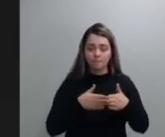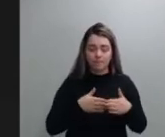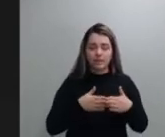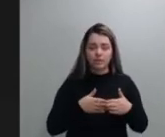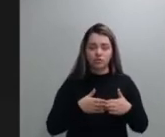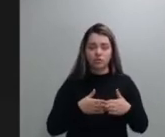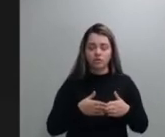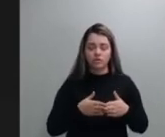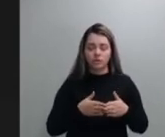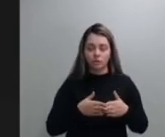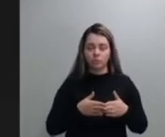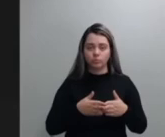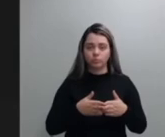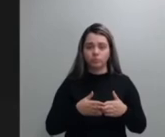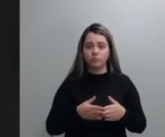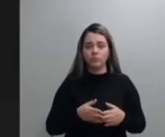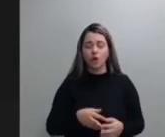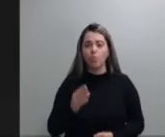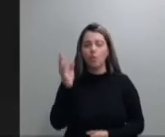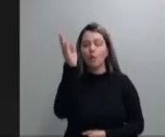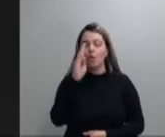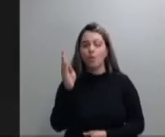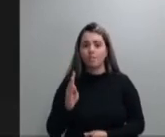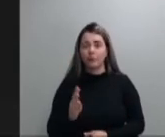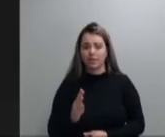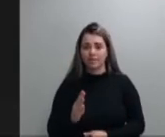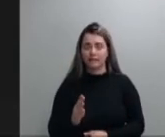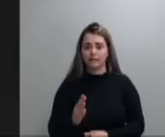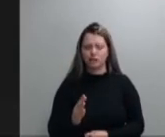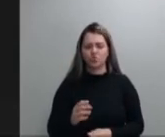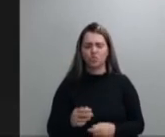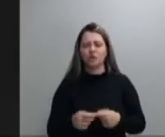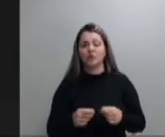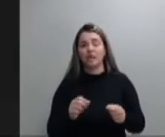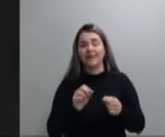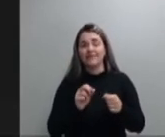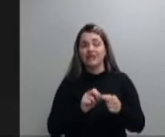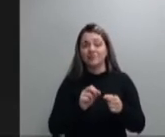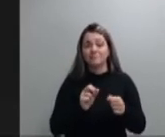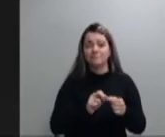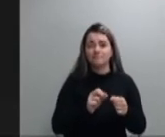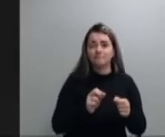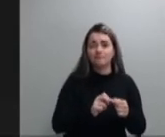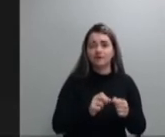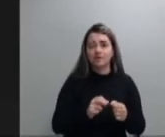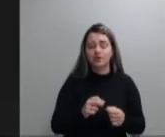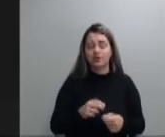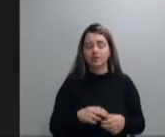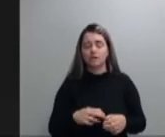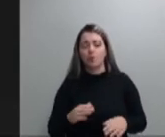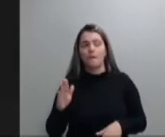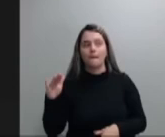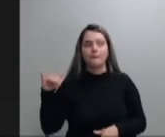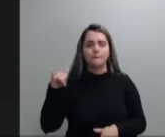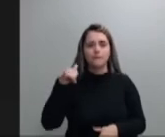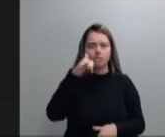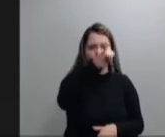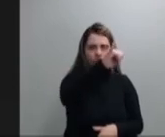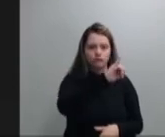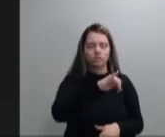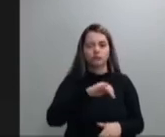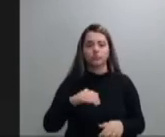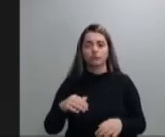a operação no Brasil ocorreu como consequência de uma negociação passada em solo norte-americano entre as controladoras das